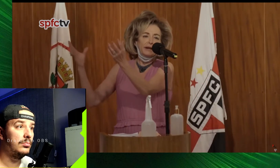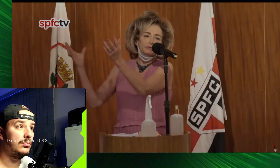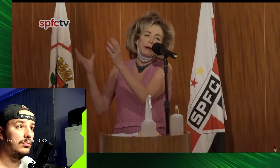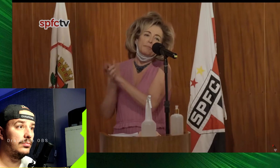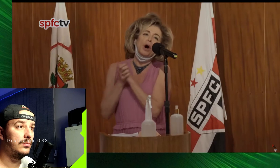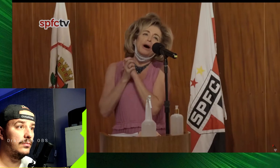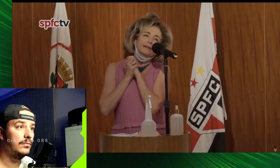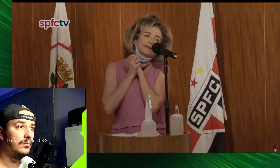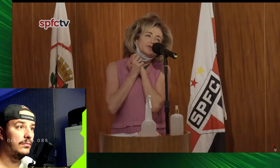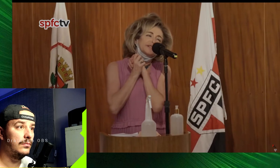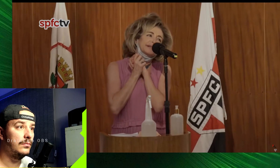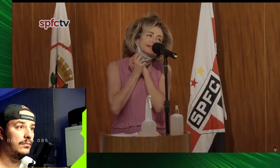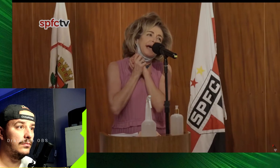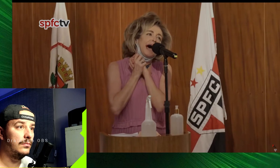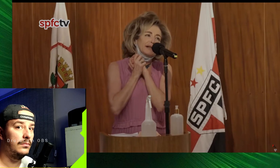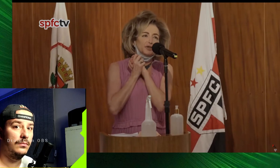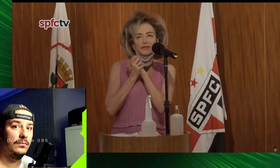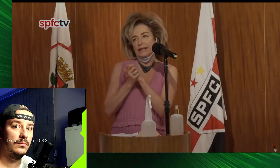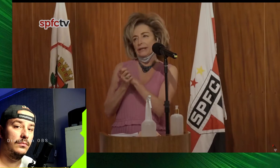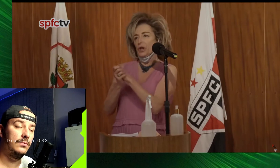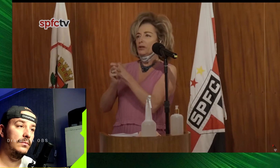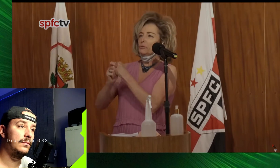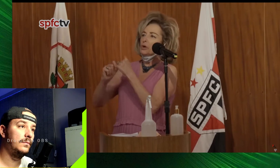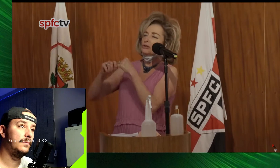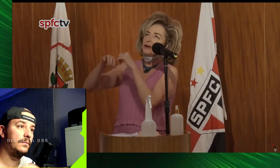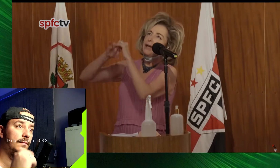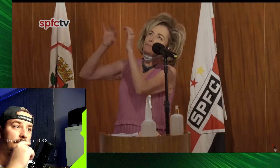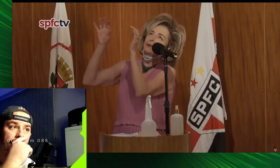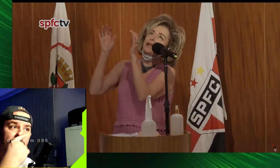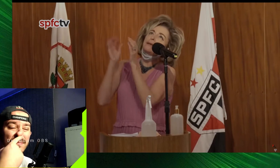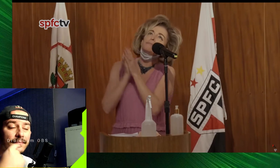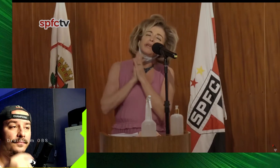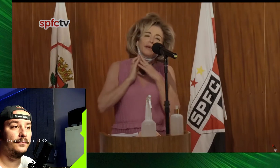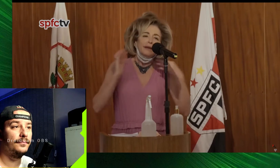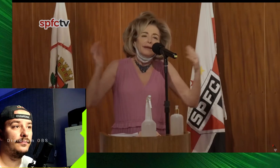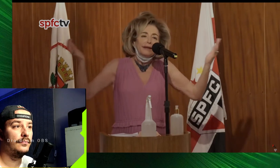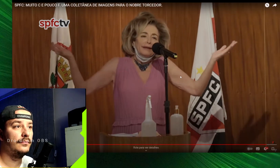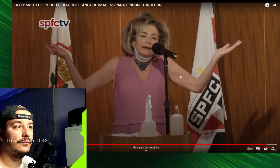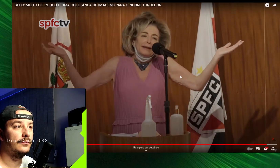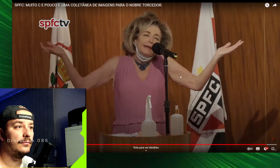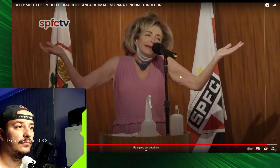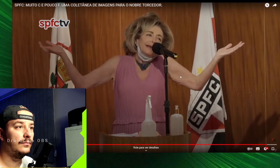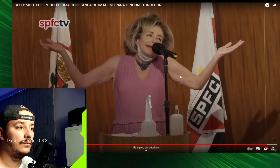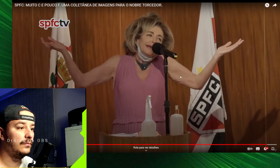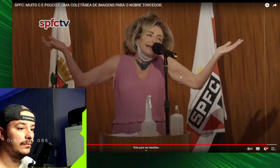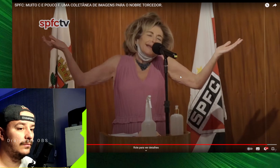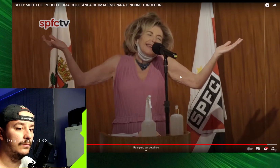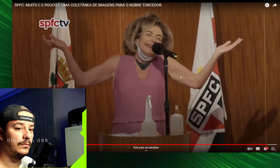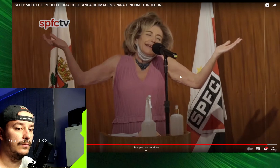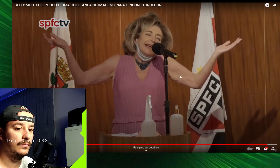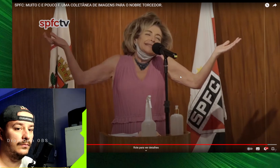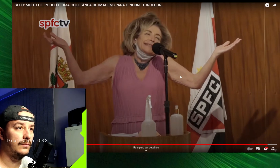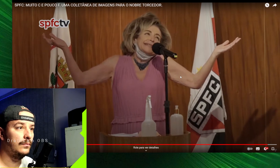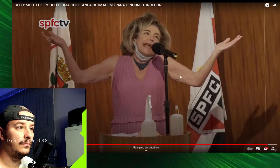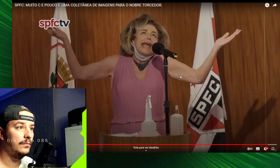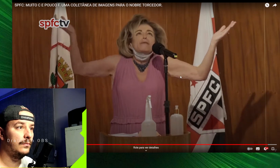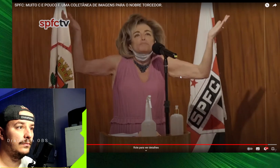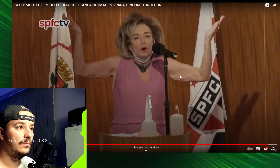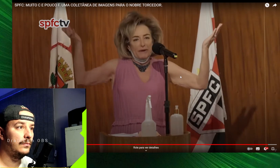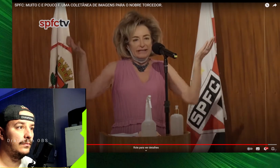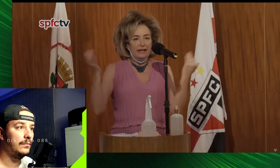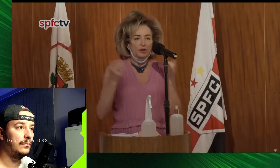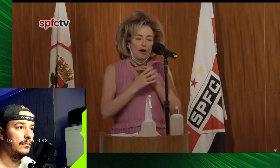e ficam na porta dos estádios e que todo mundo reprime e que